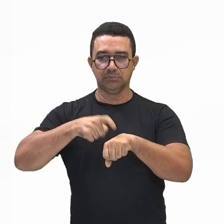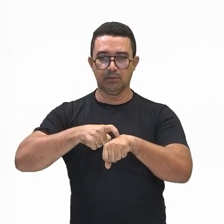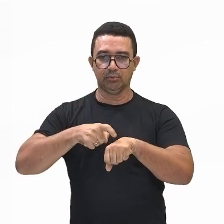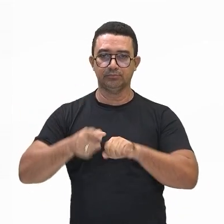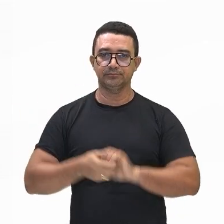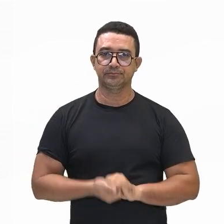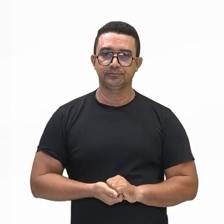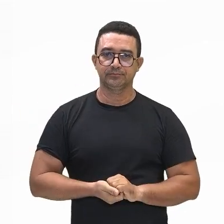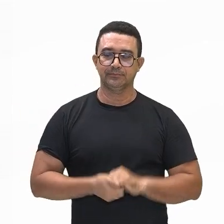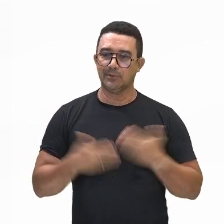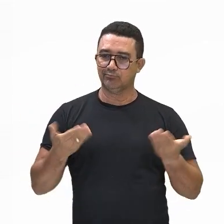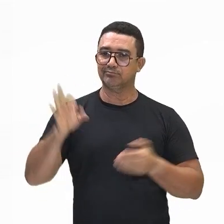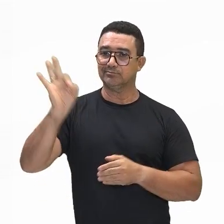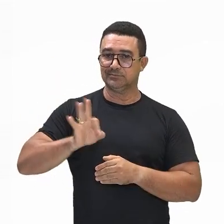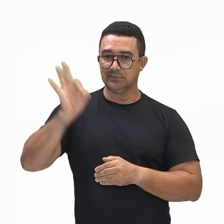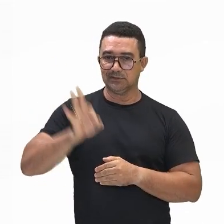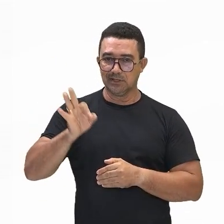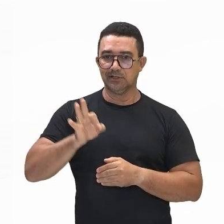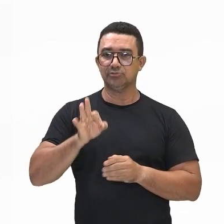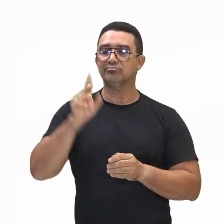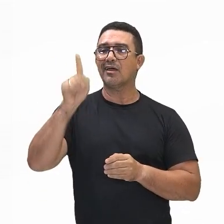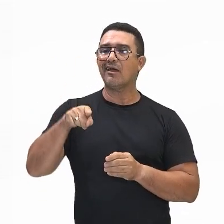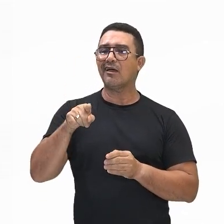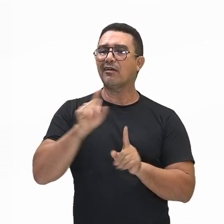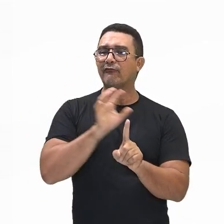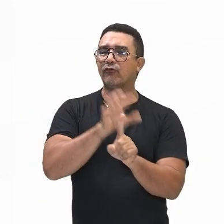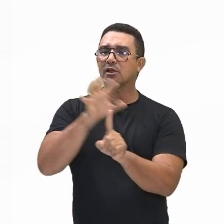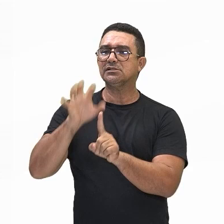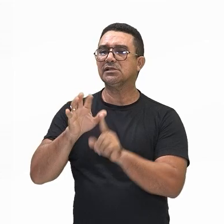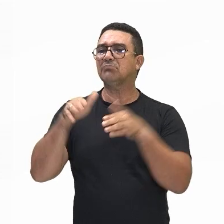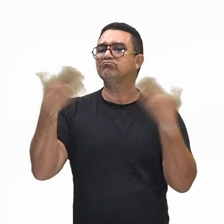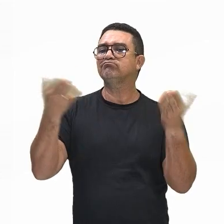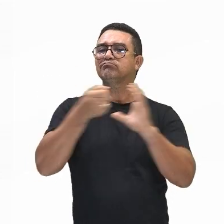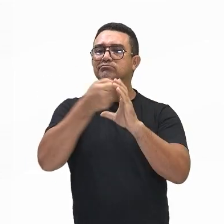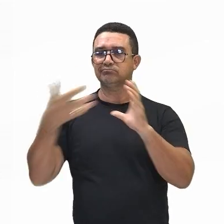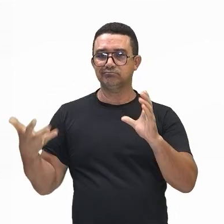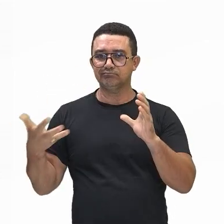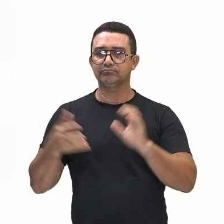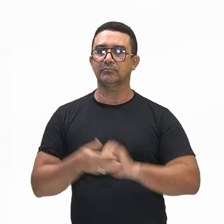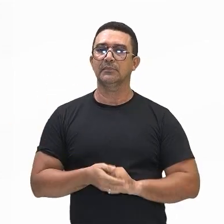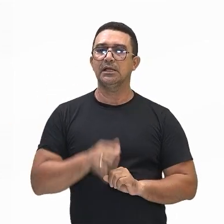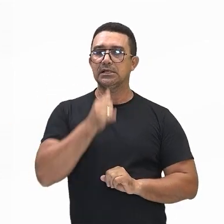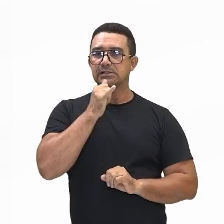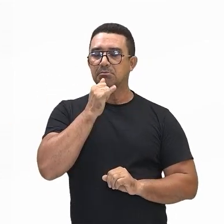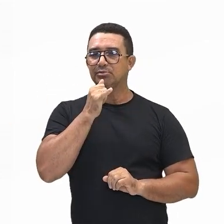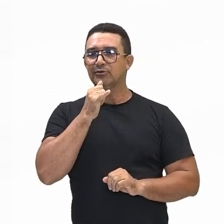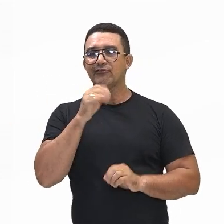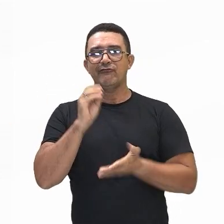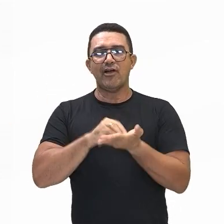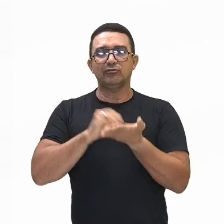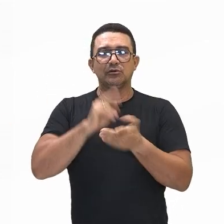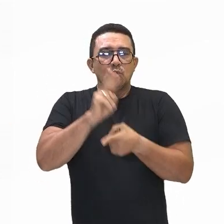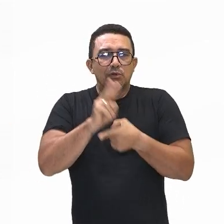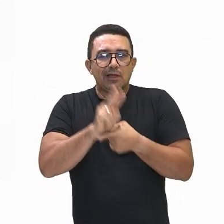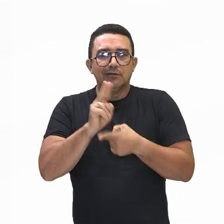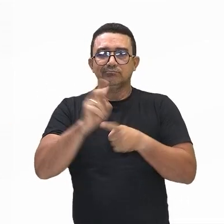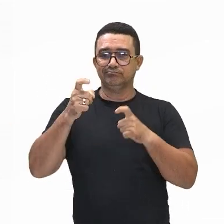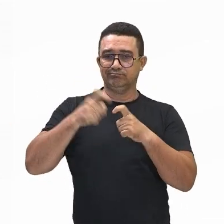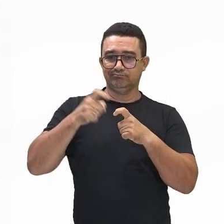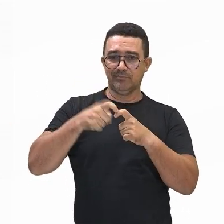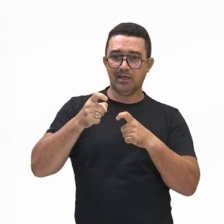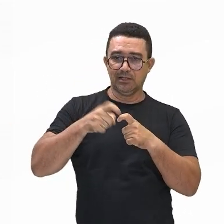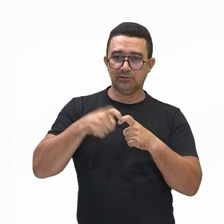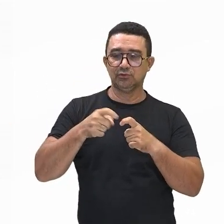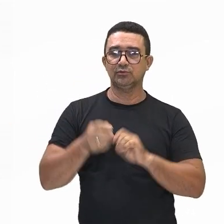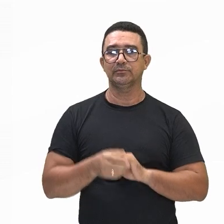essa taxa, gente, ela vai ser influenciada principalmente por fatores como a parte dos cuidados médicos, né, a medicina inserida